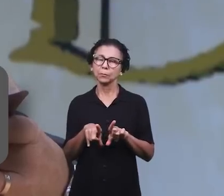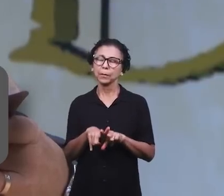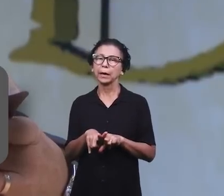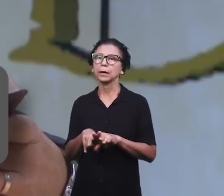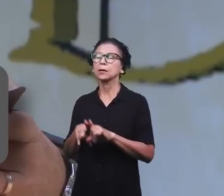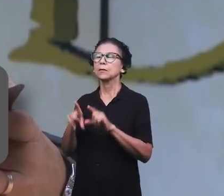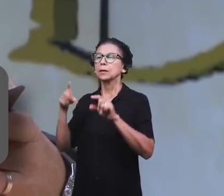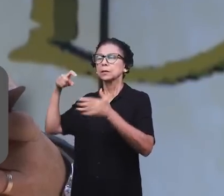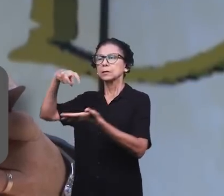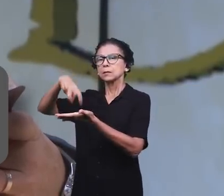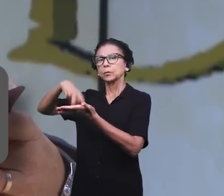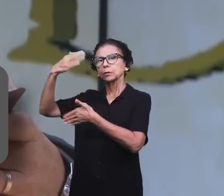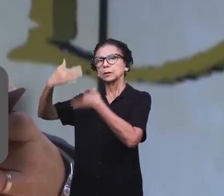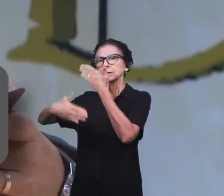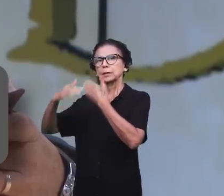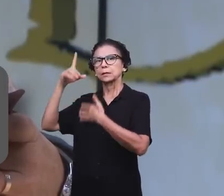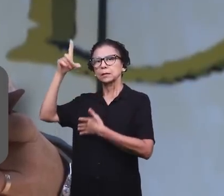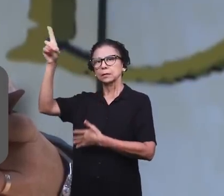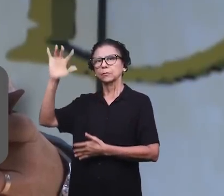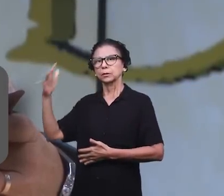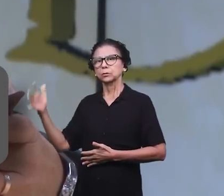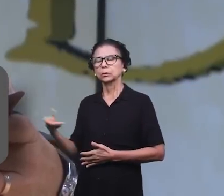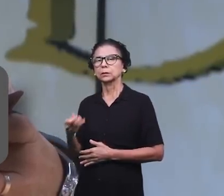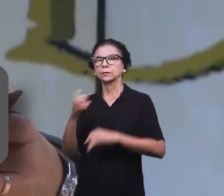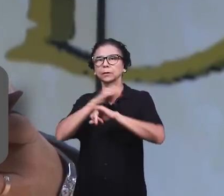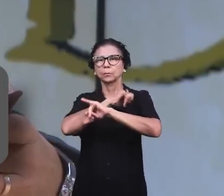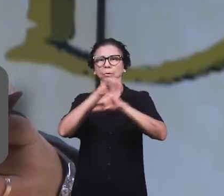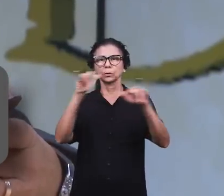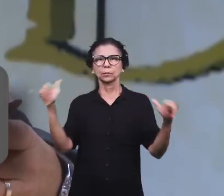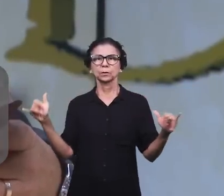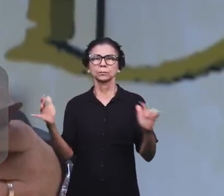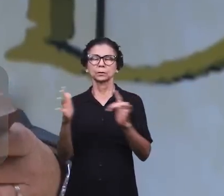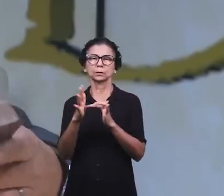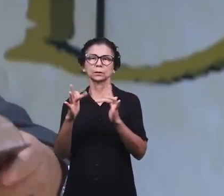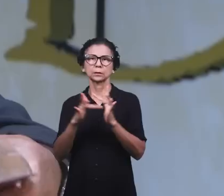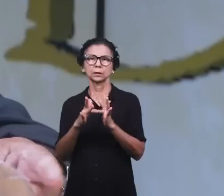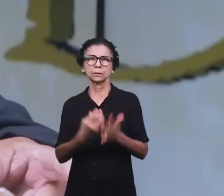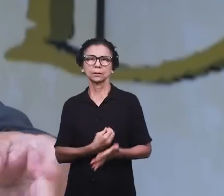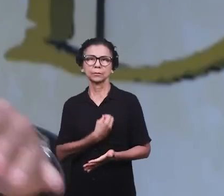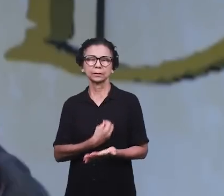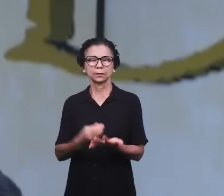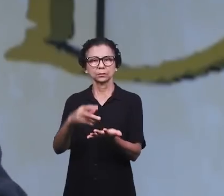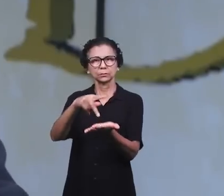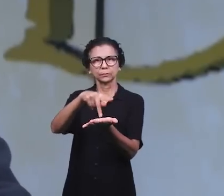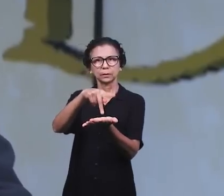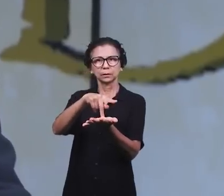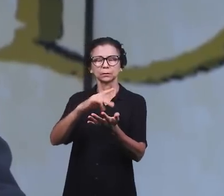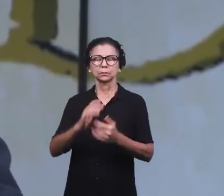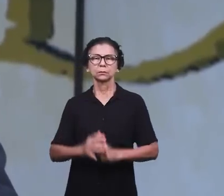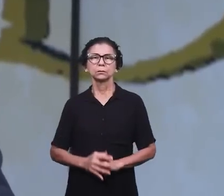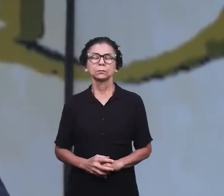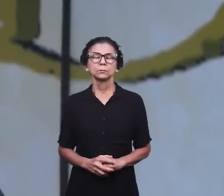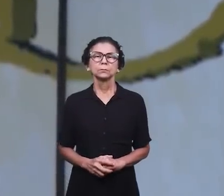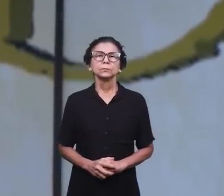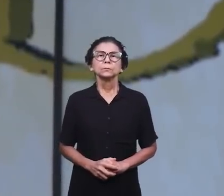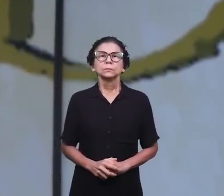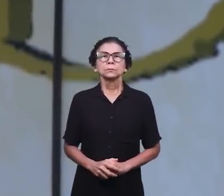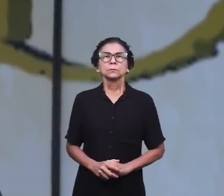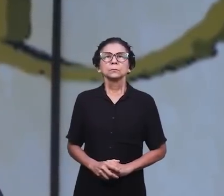adorará a Deus, publicando que Deus está verdadeiramente entre vós. Muito bem. Isso mostra que quando